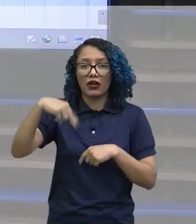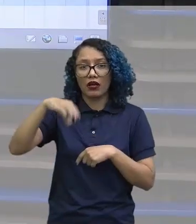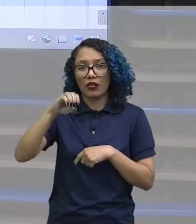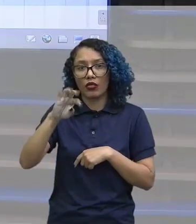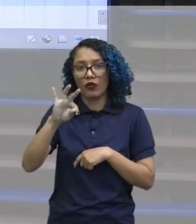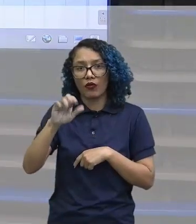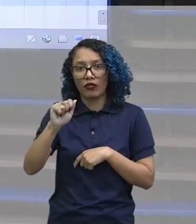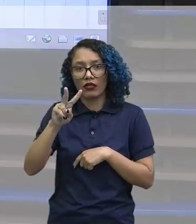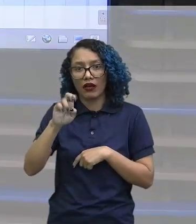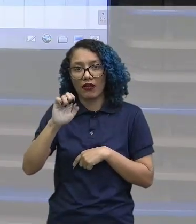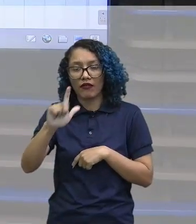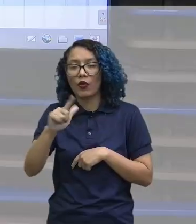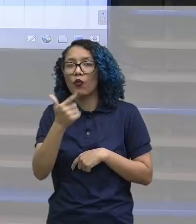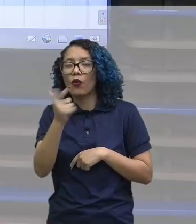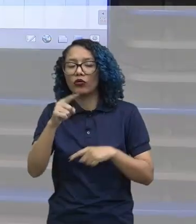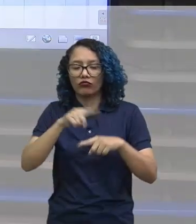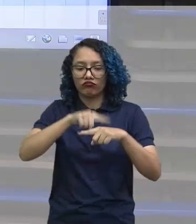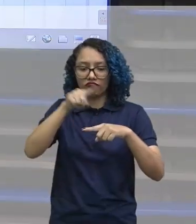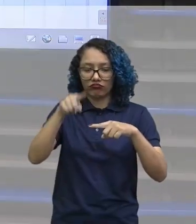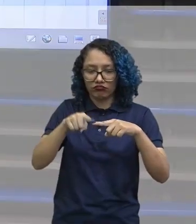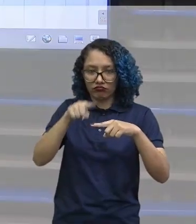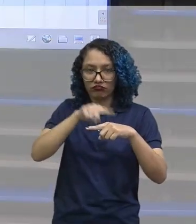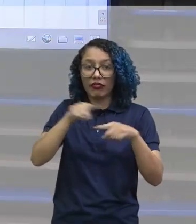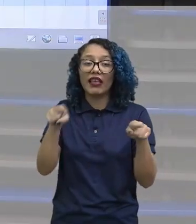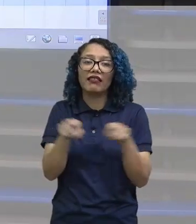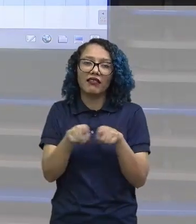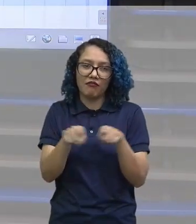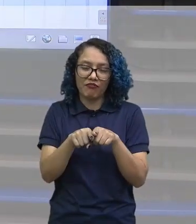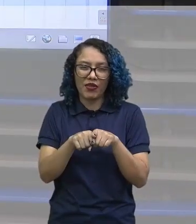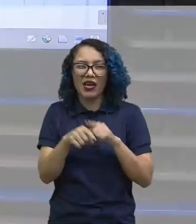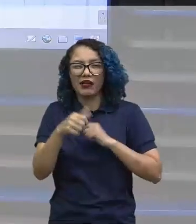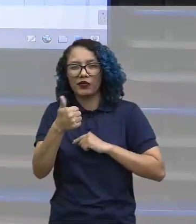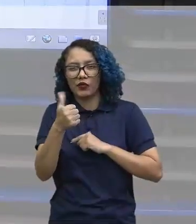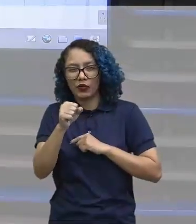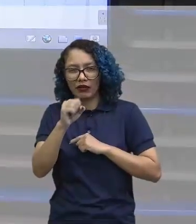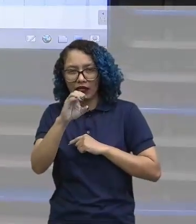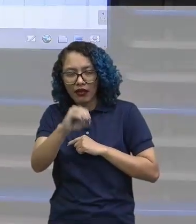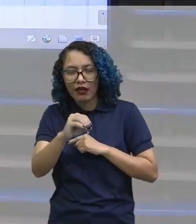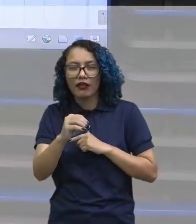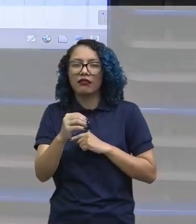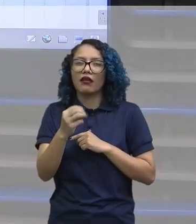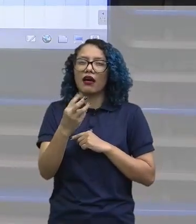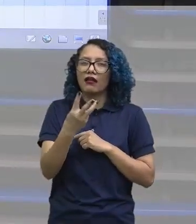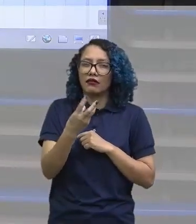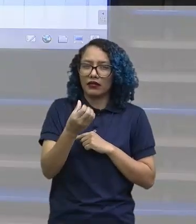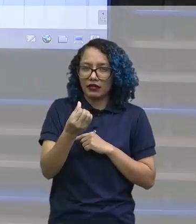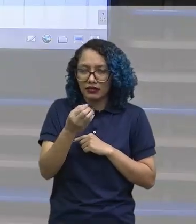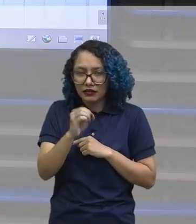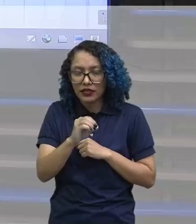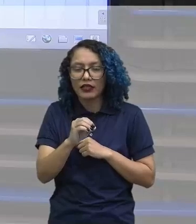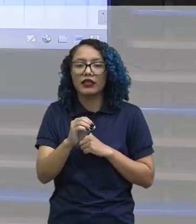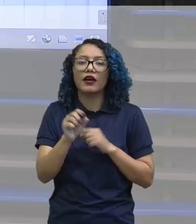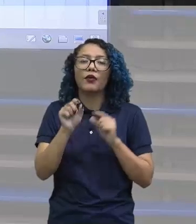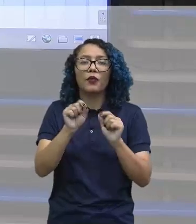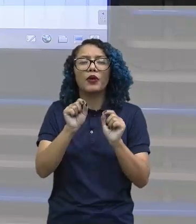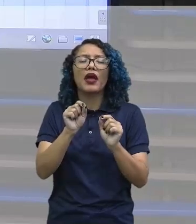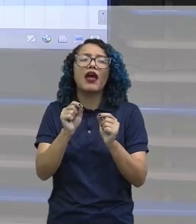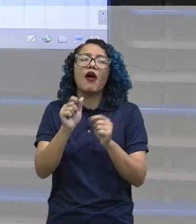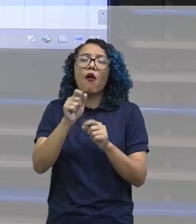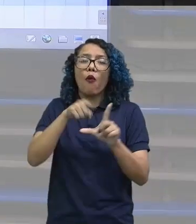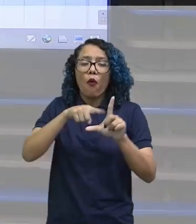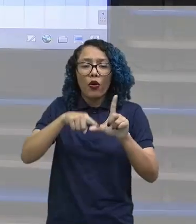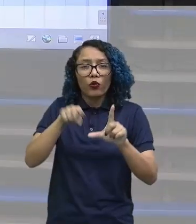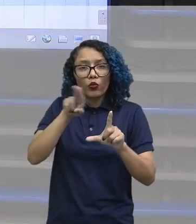de 180, 360, todos esses ângulos são ângulos notáveis. Porque notáveis são aqueles ângulos mais utilizados, tá